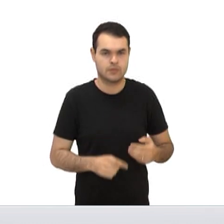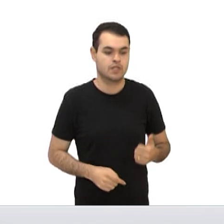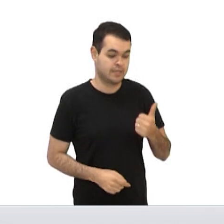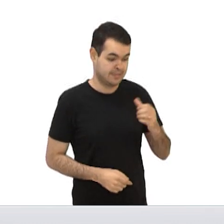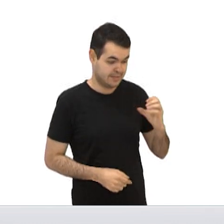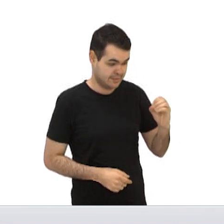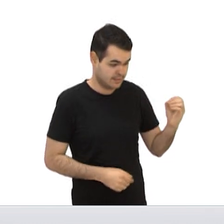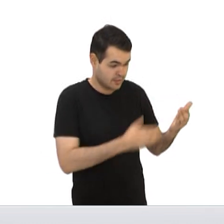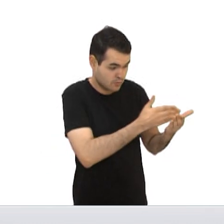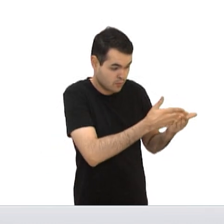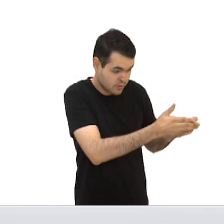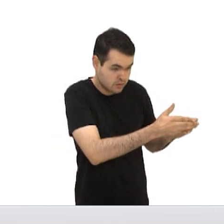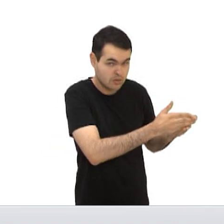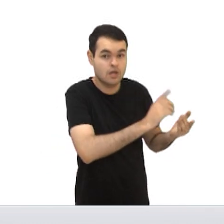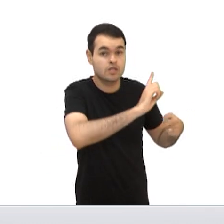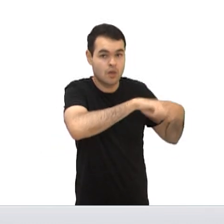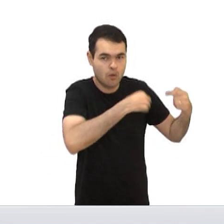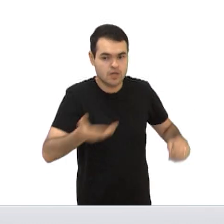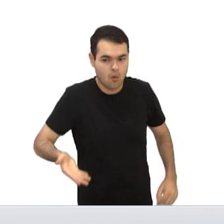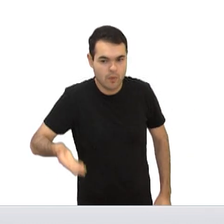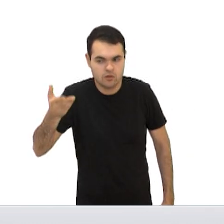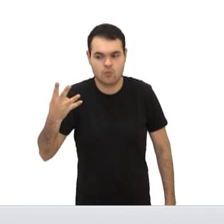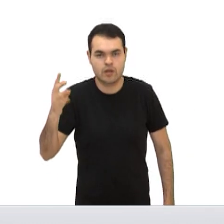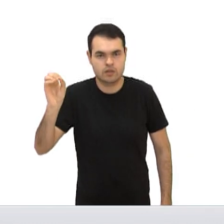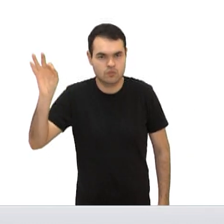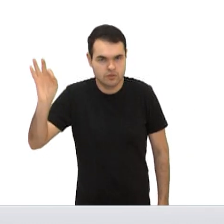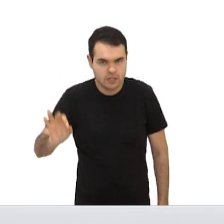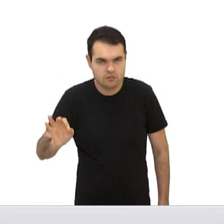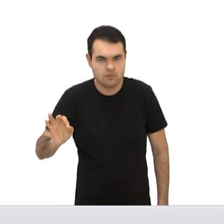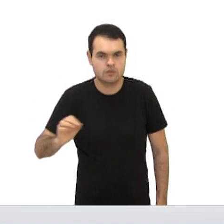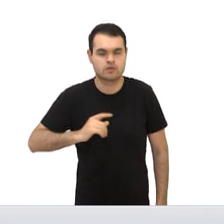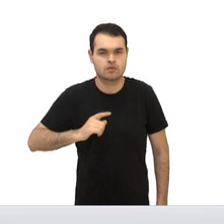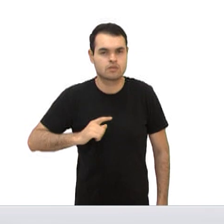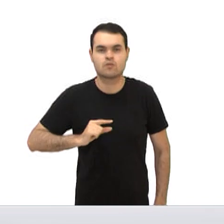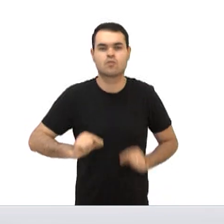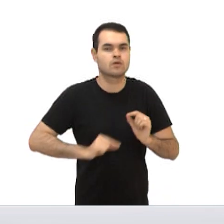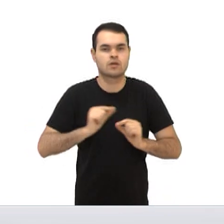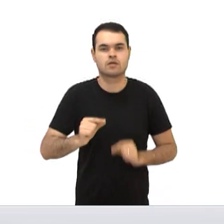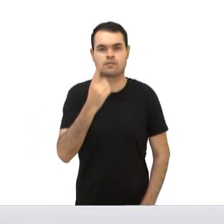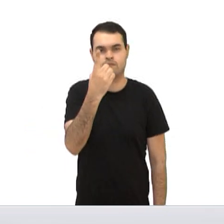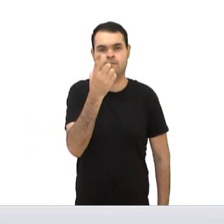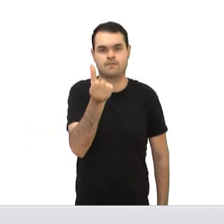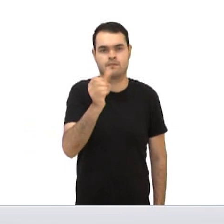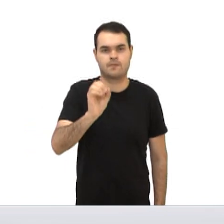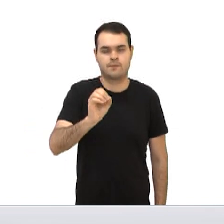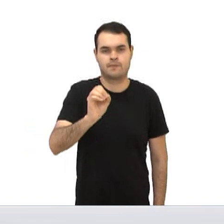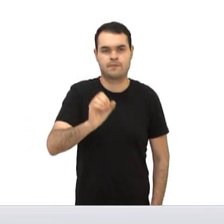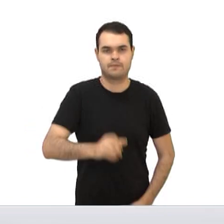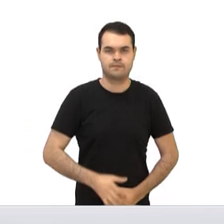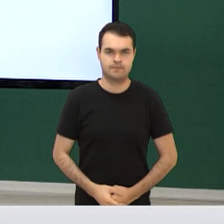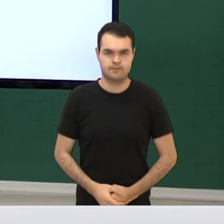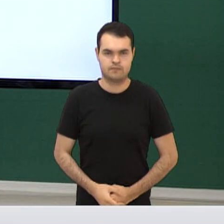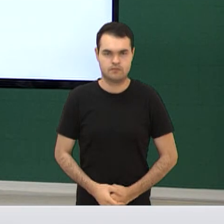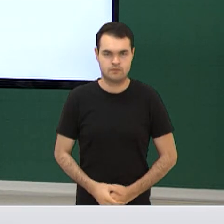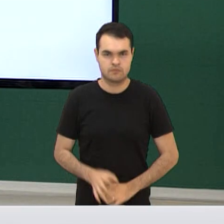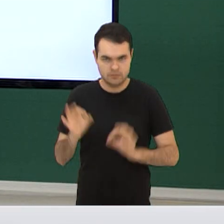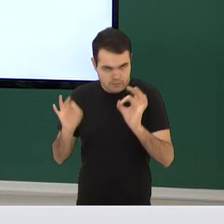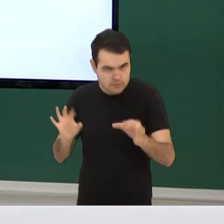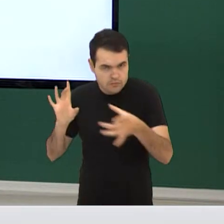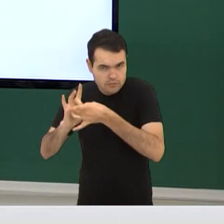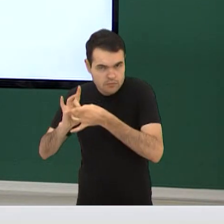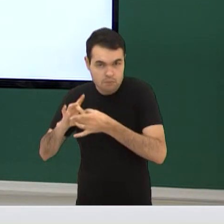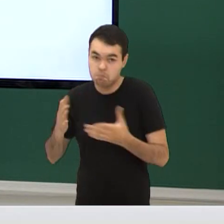pegou essa taxa aí, esse aumento. Esse aumento de 40%, o que significa? Aí ele deu várias opções para a